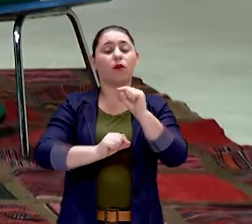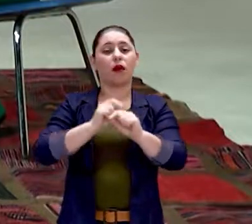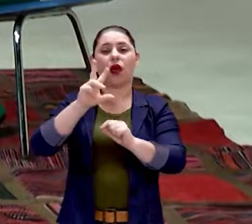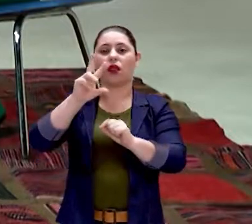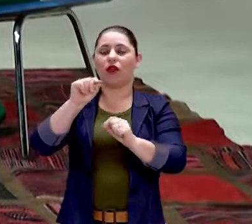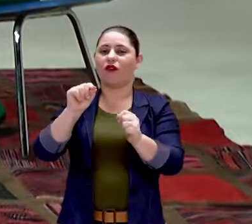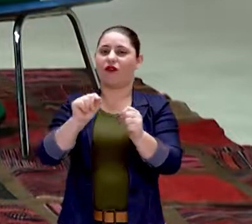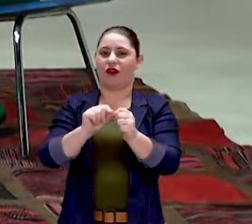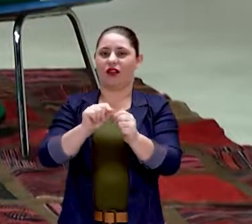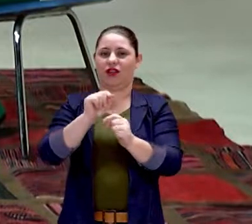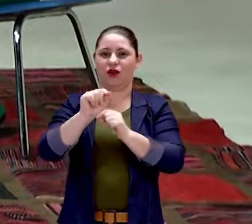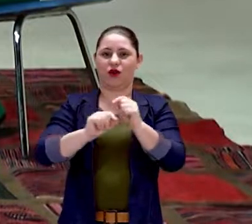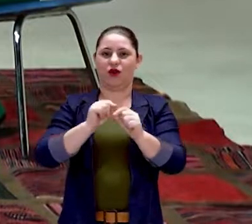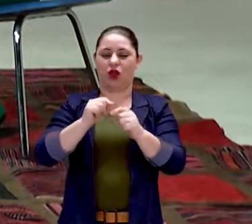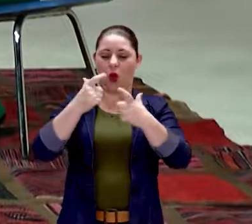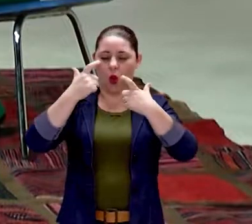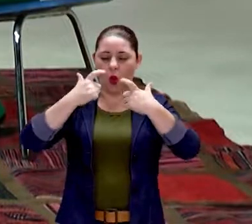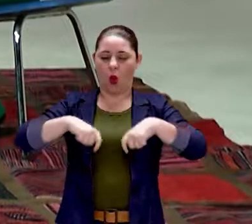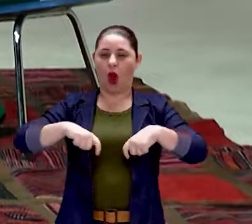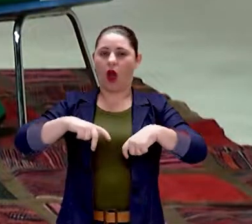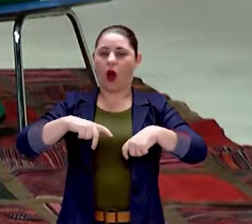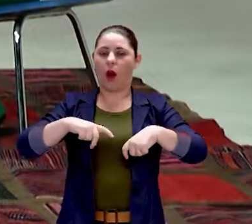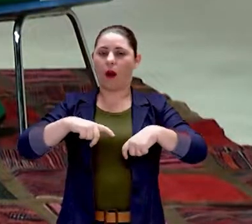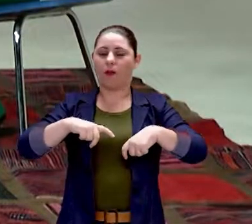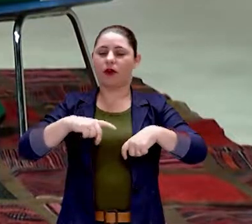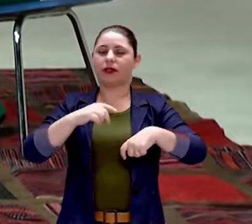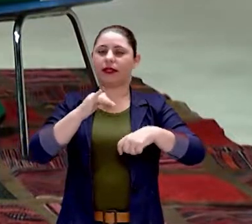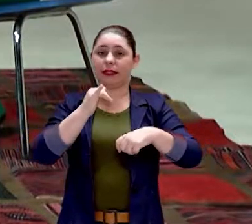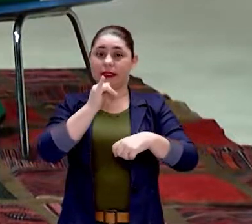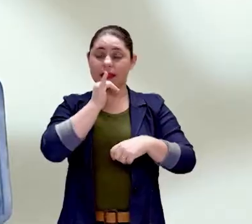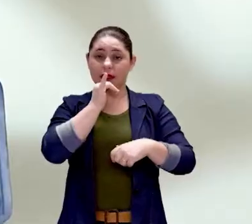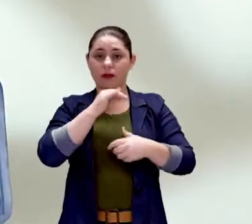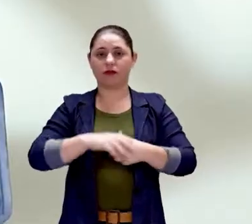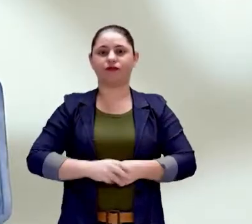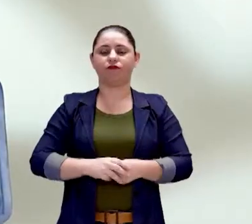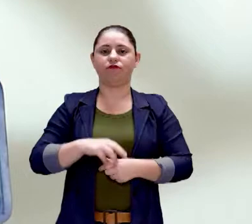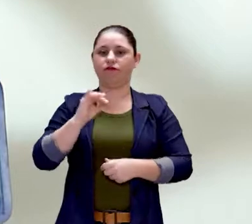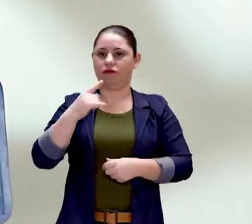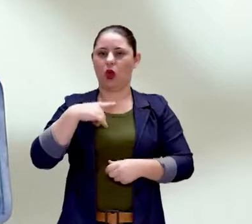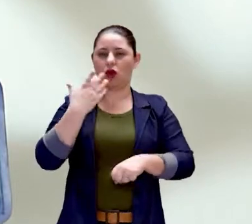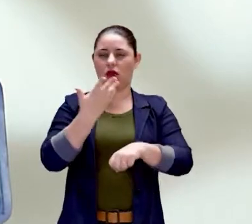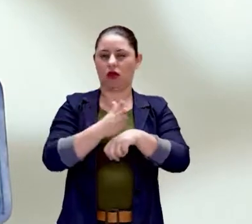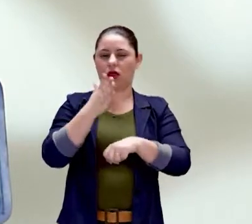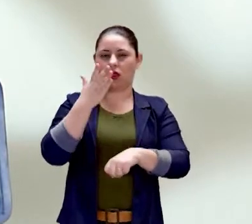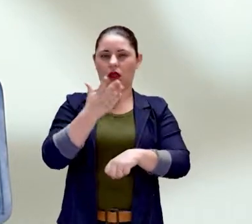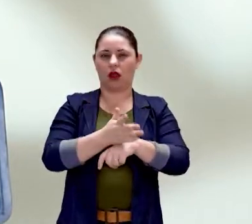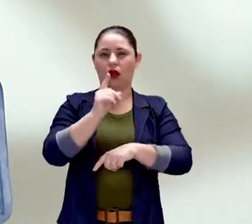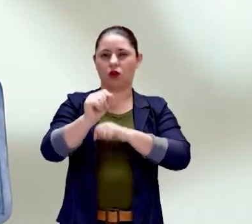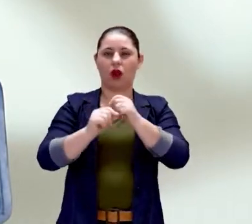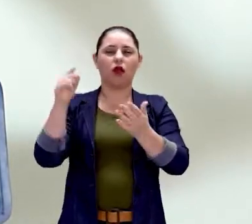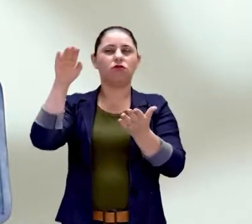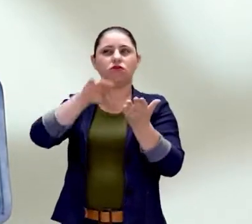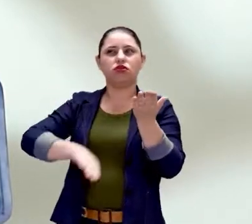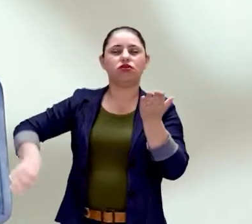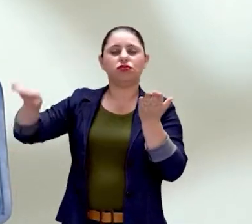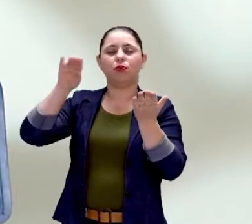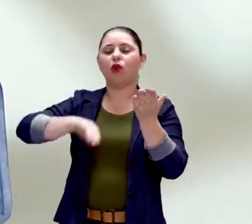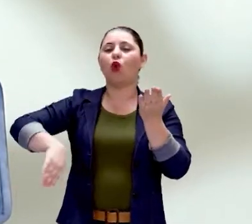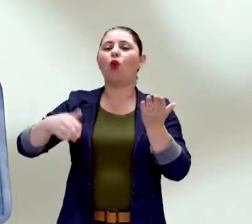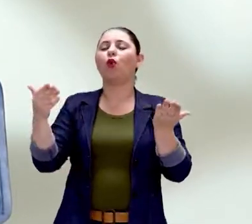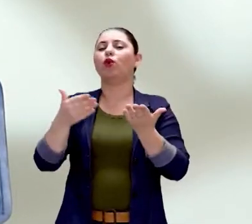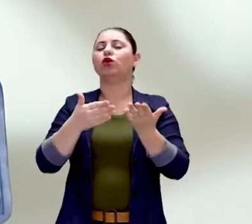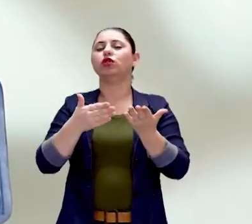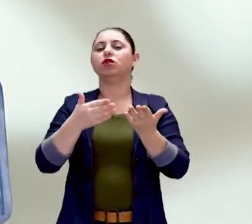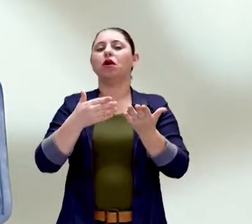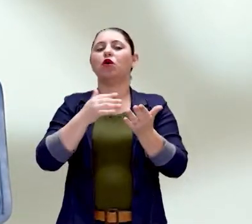que não faça aquilo que o seu corpo não permita. Exemplo, se eu for fazer um treino de natação hoje, que é